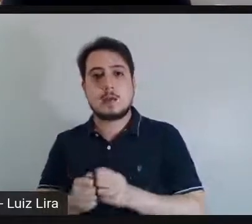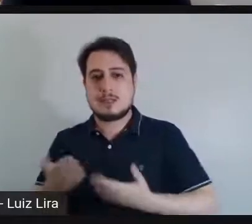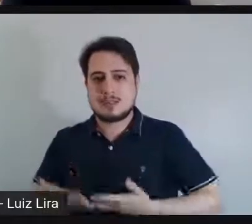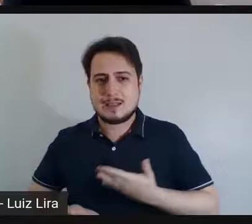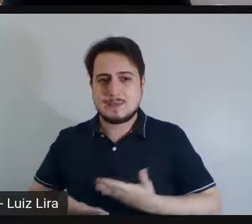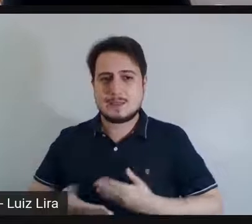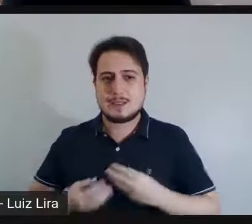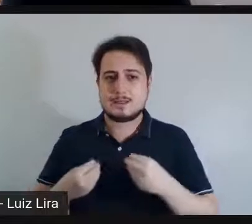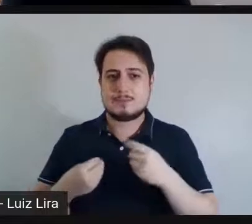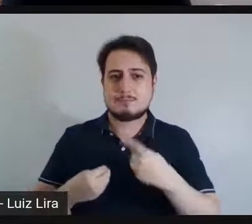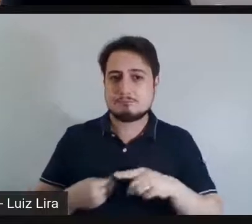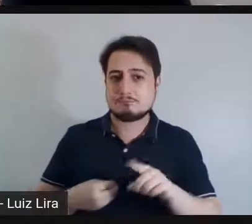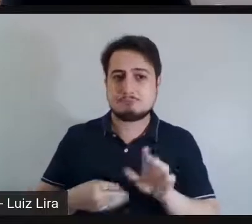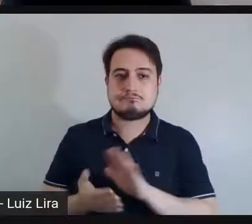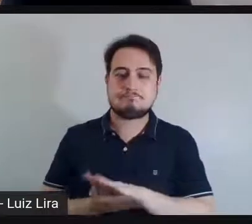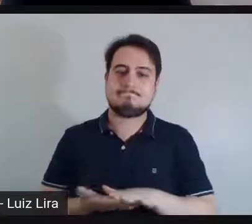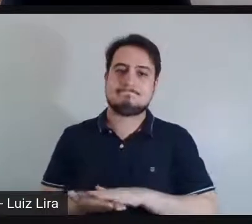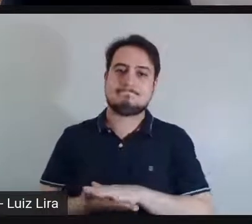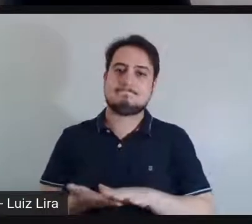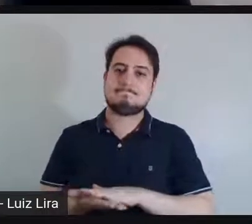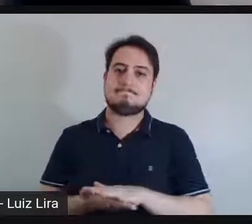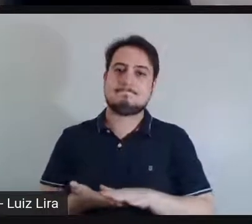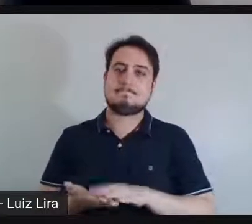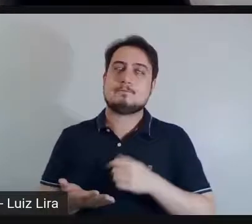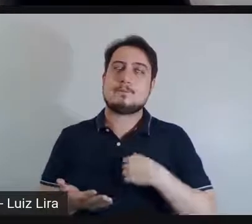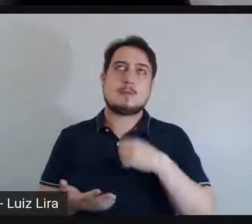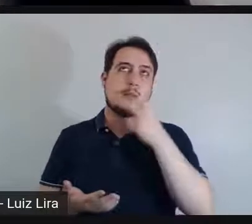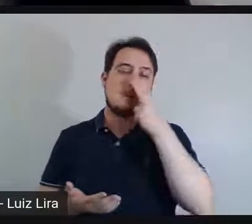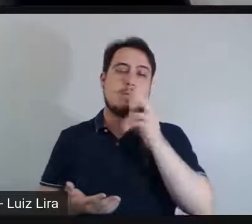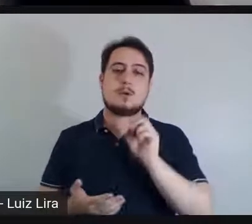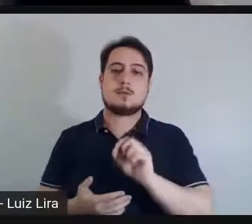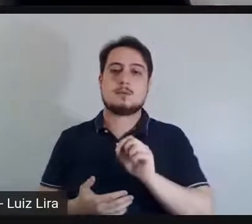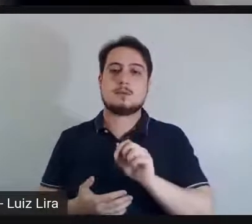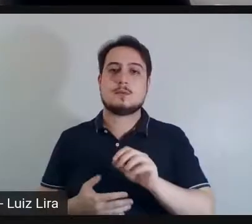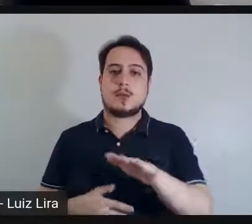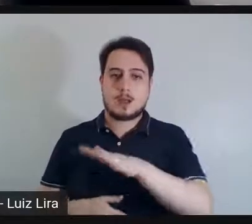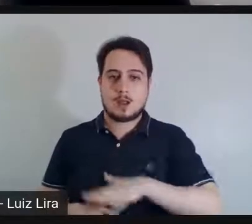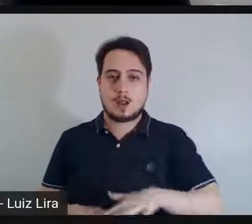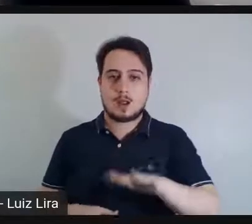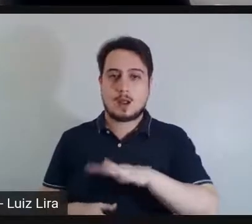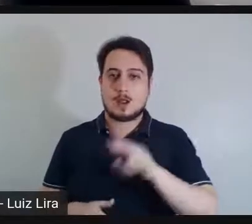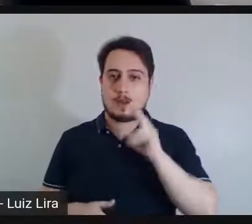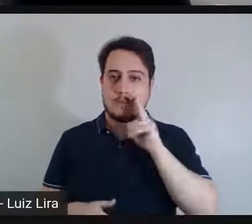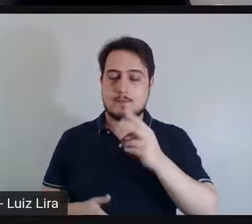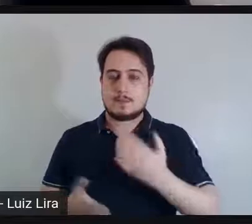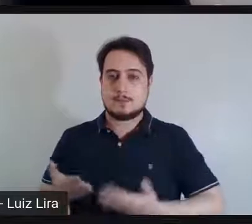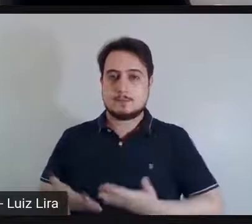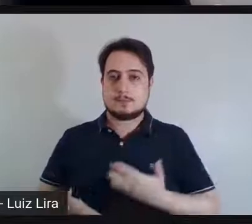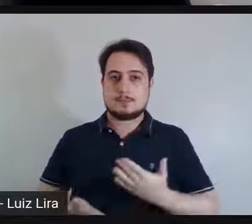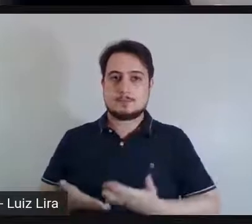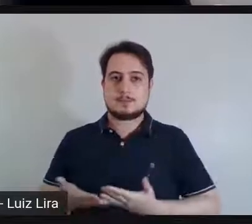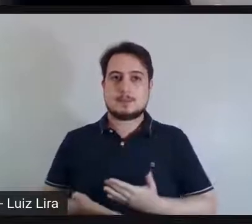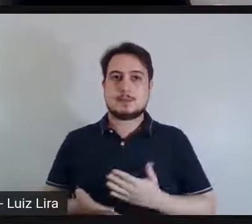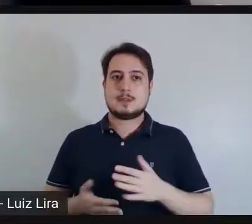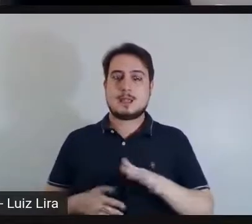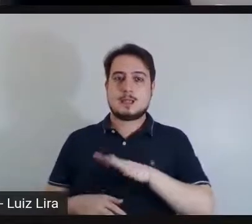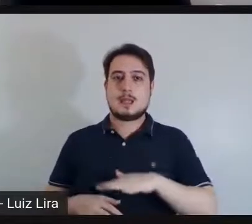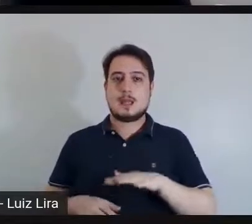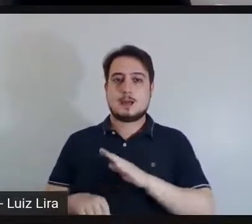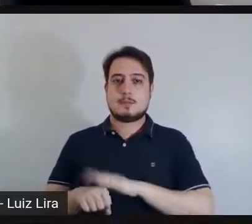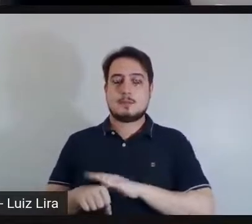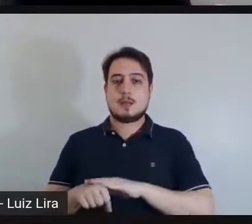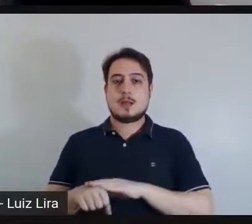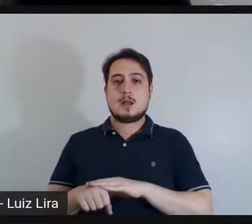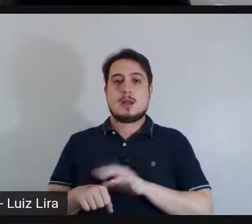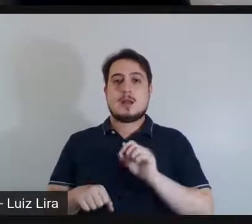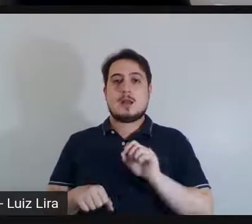prestado. Então, eu acho que o cenário que eu vejo para a terceirização na época de pandemia é